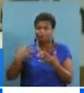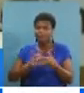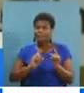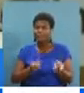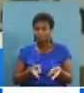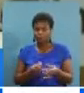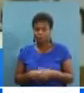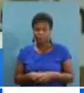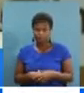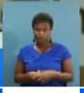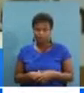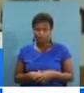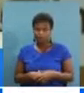momento.